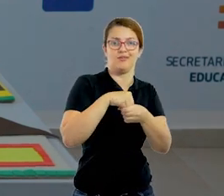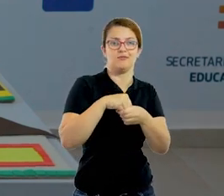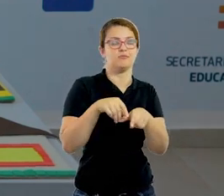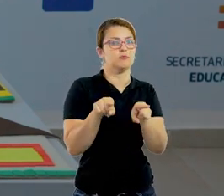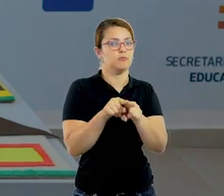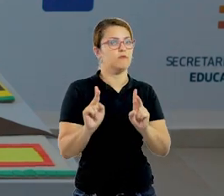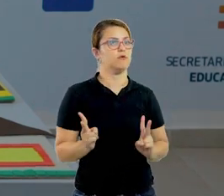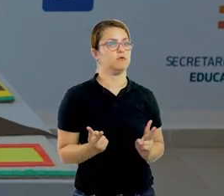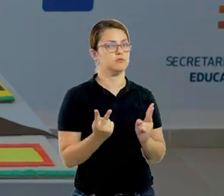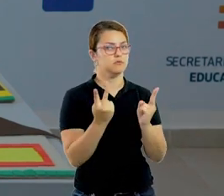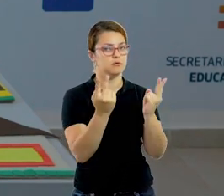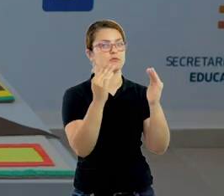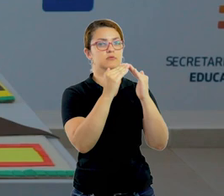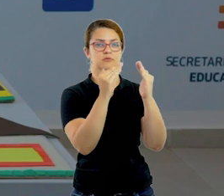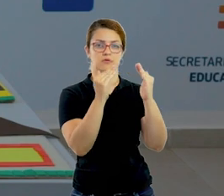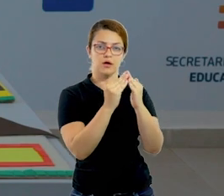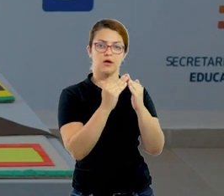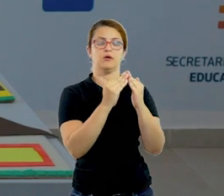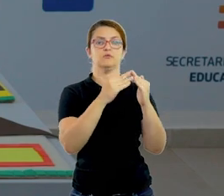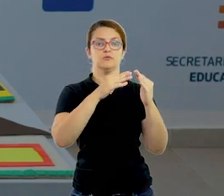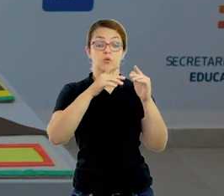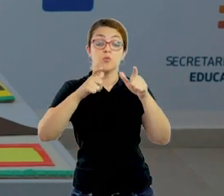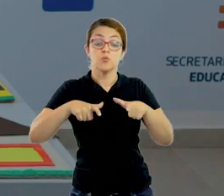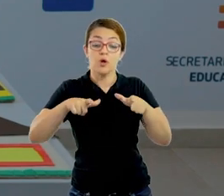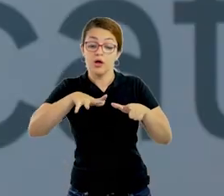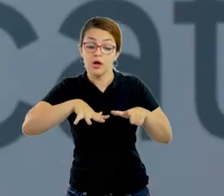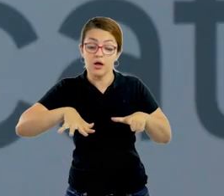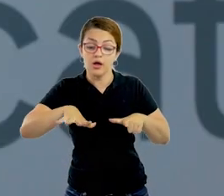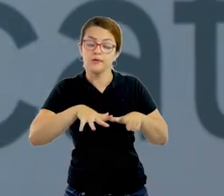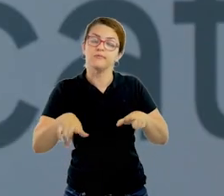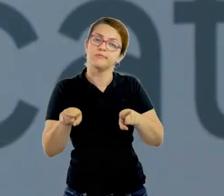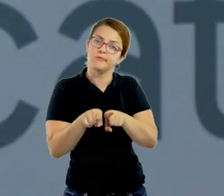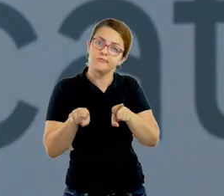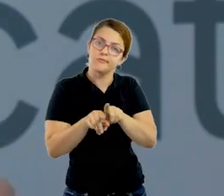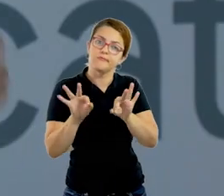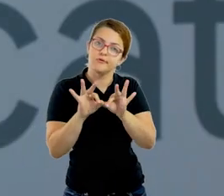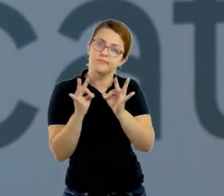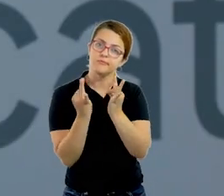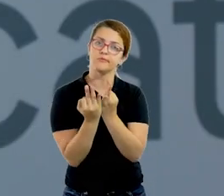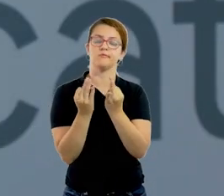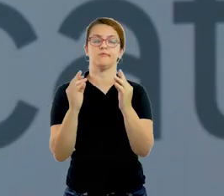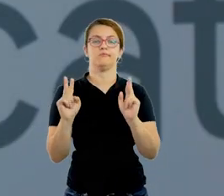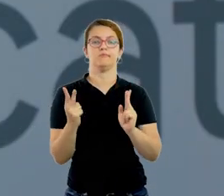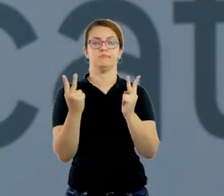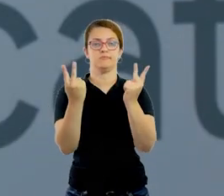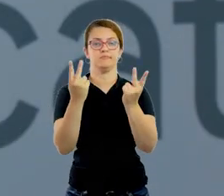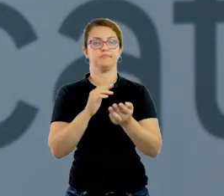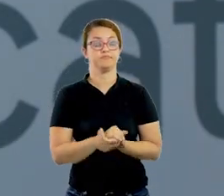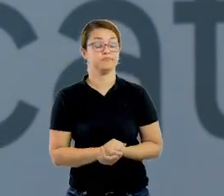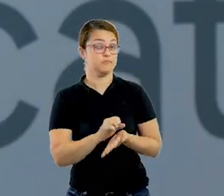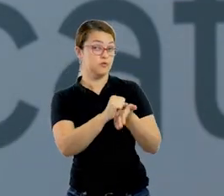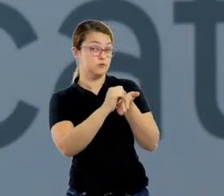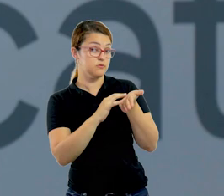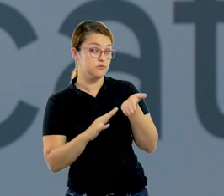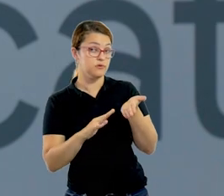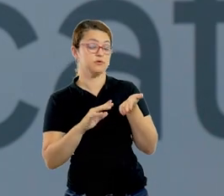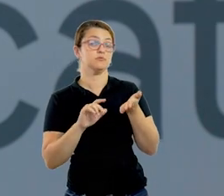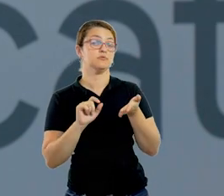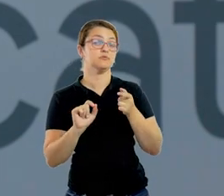valorizar a nossa casa, valorizar o nosso ambiente e a nossa família, tá bem? Como atividade, eu